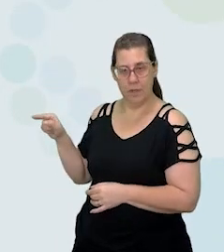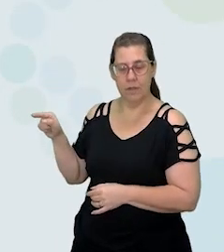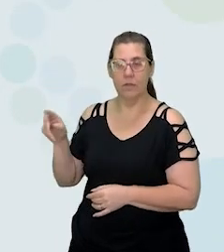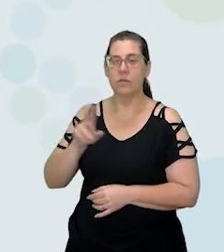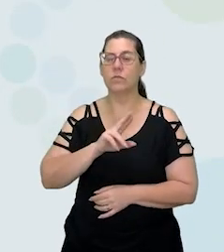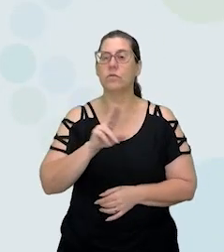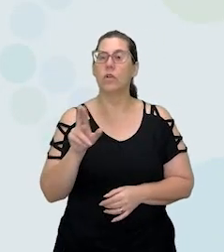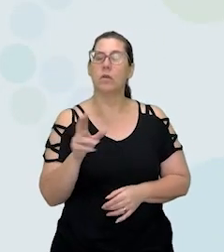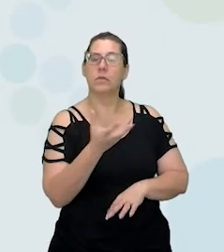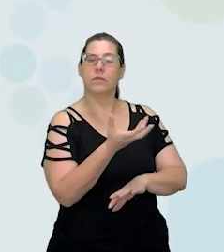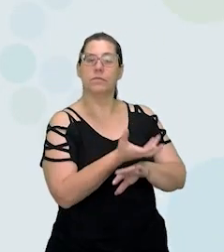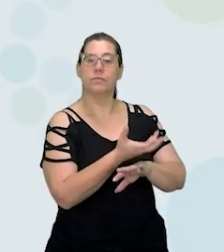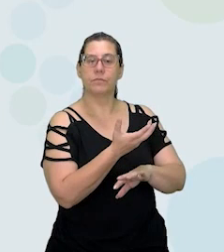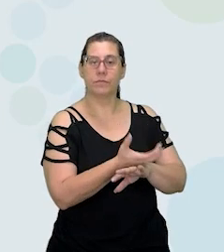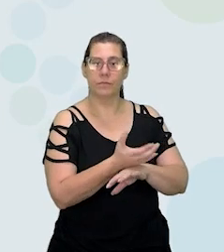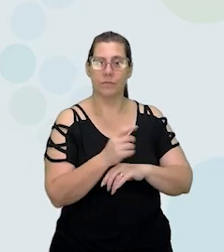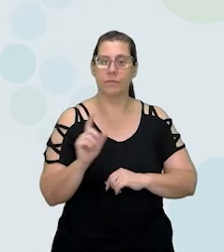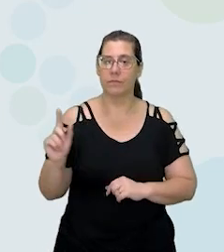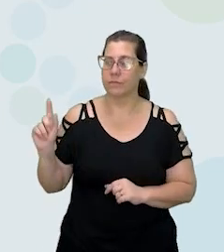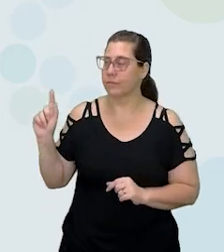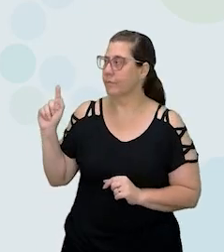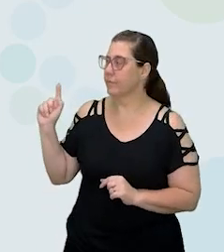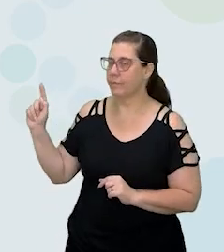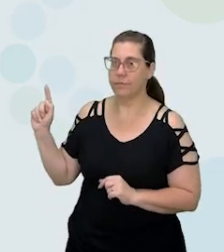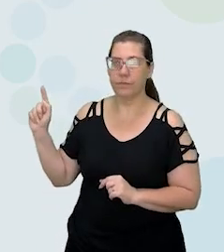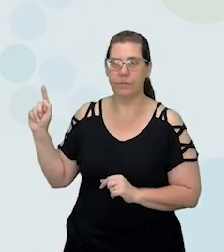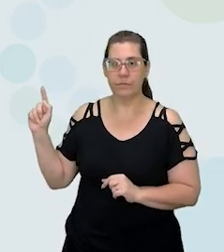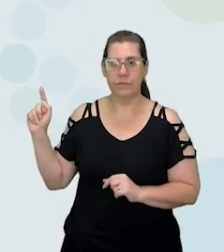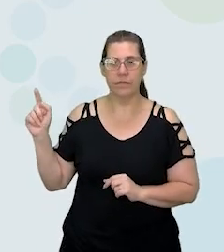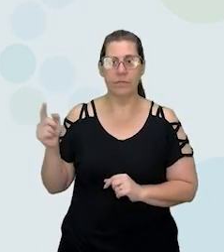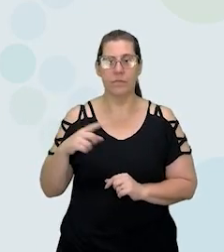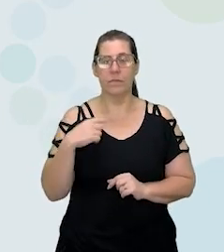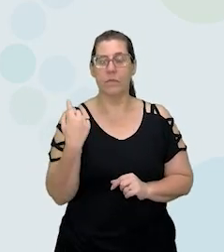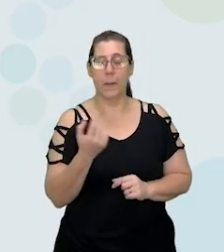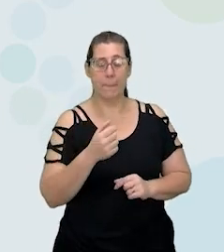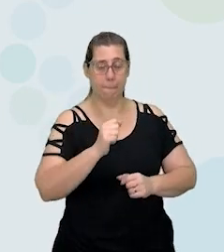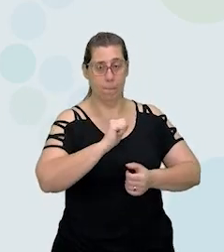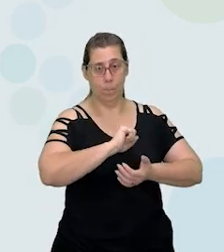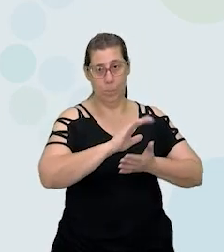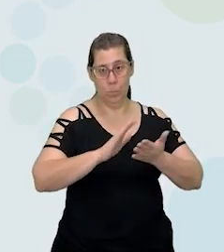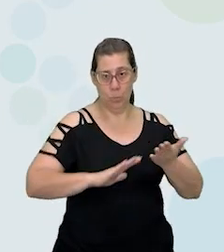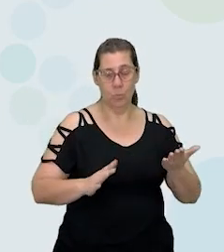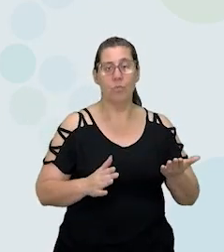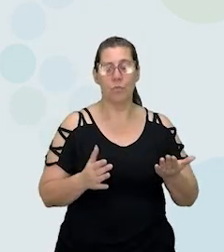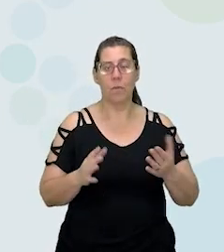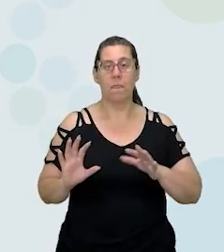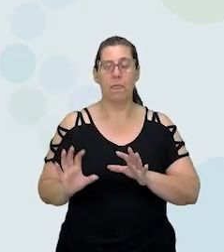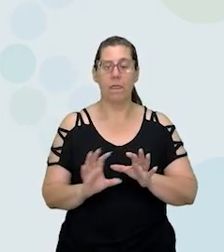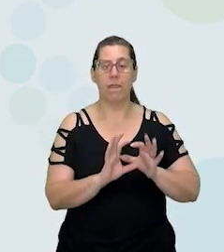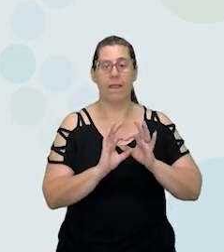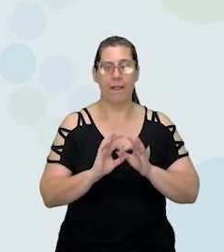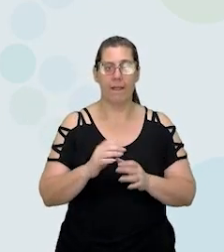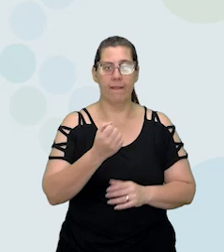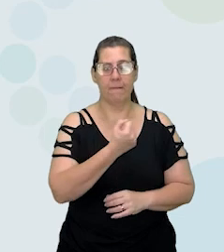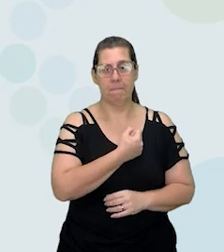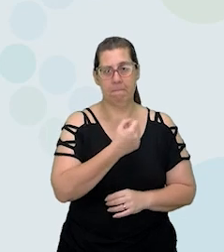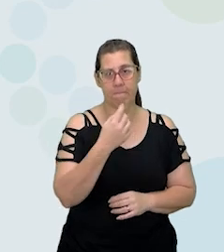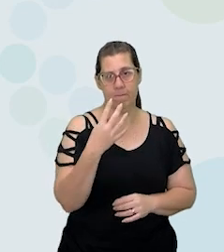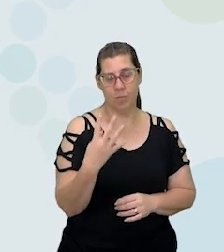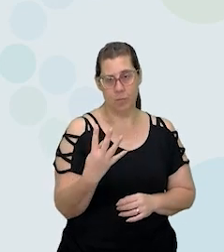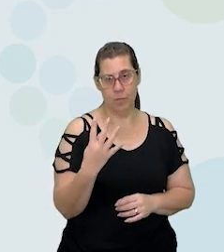nosso componente na parte superior do slide. Estamos na atividade integrada de número